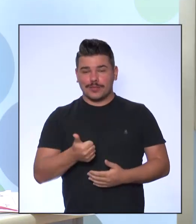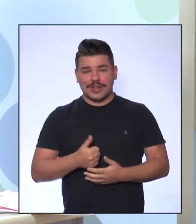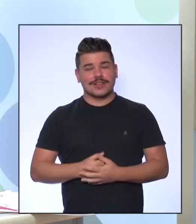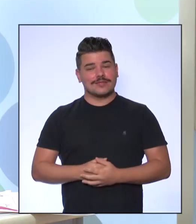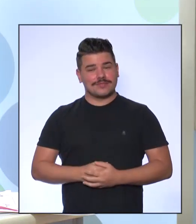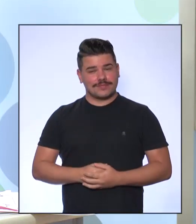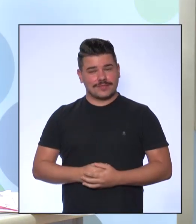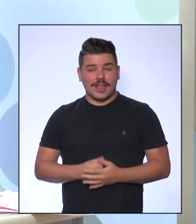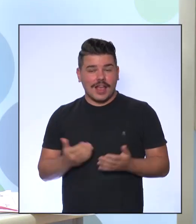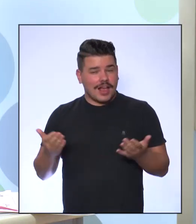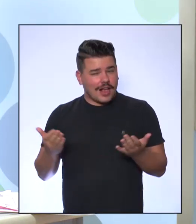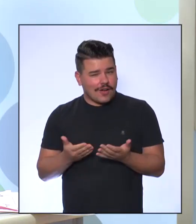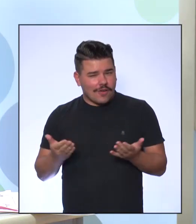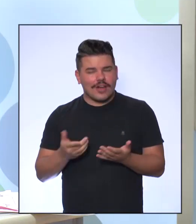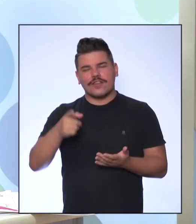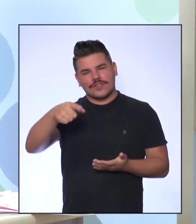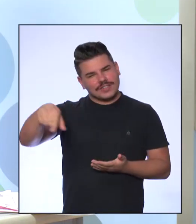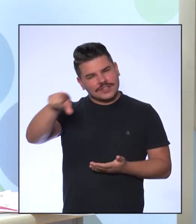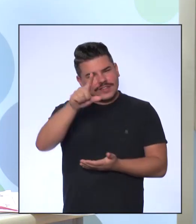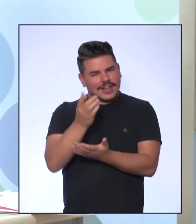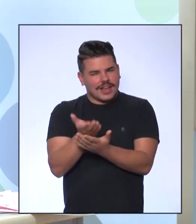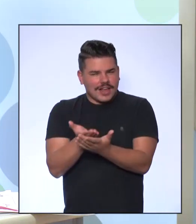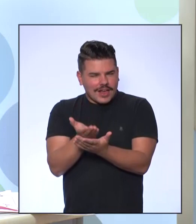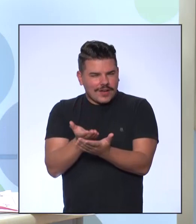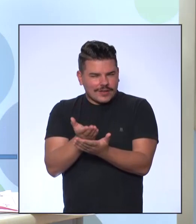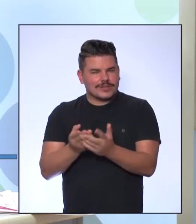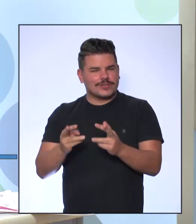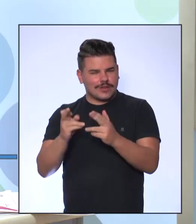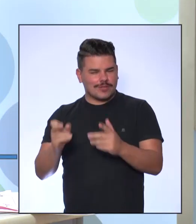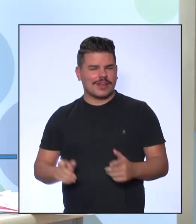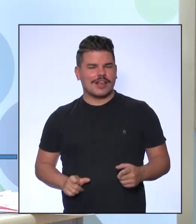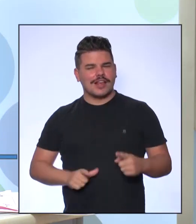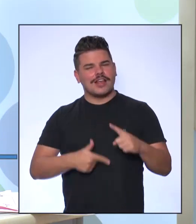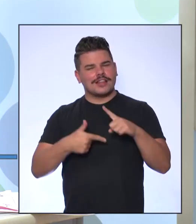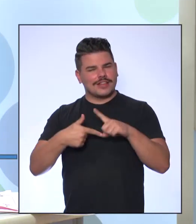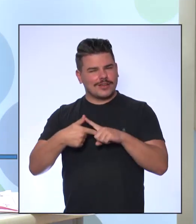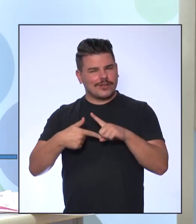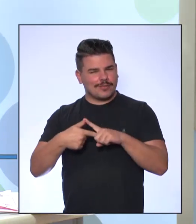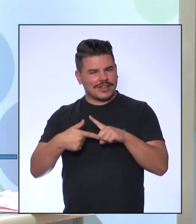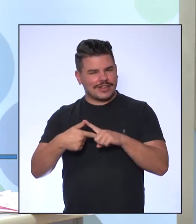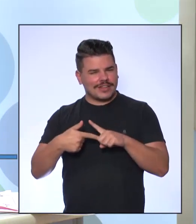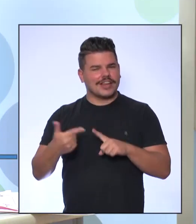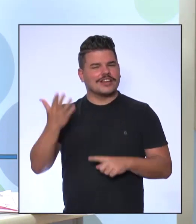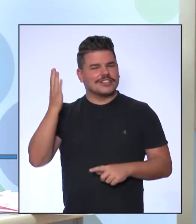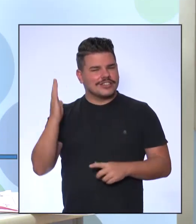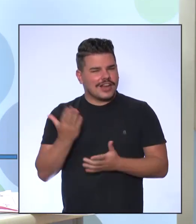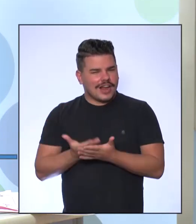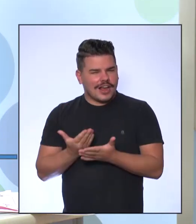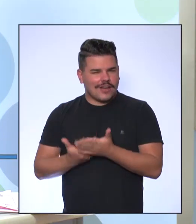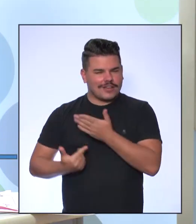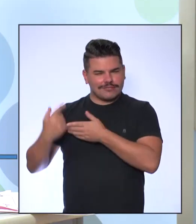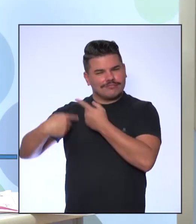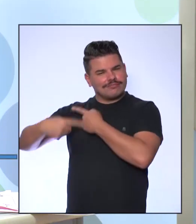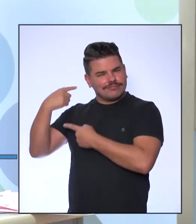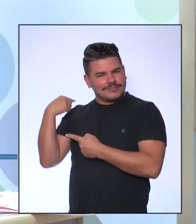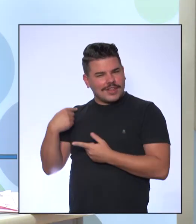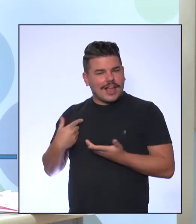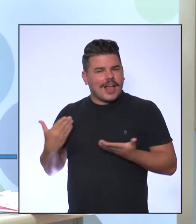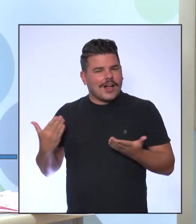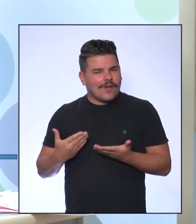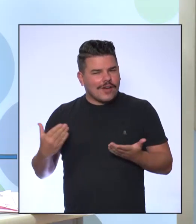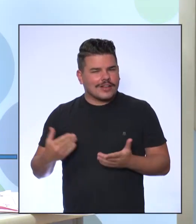aqui vamos dar uma retomada, né, na trigonometria. Nós já discutimos numa aula, mas nós vamos dar uma sequência na parte